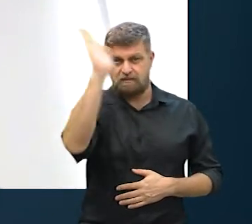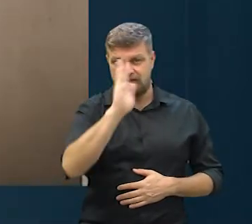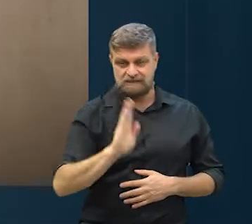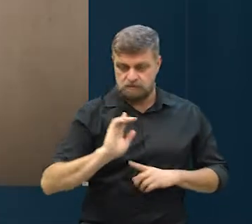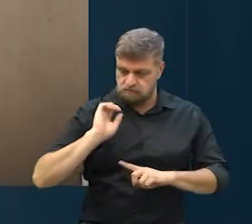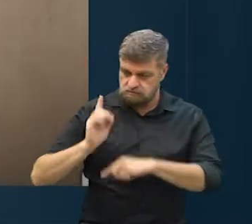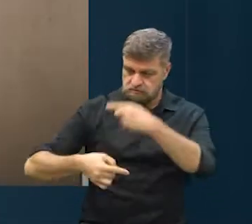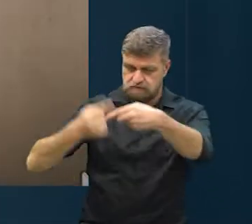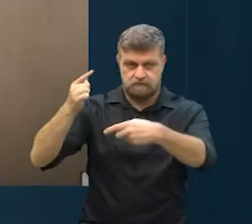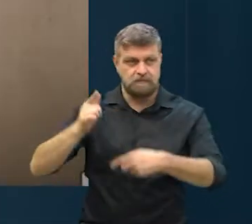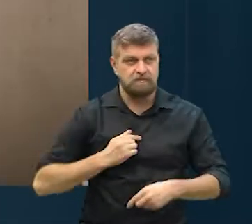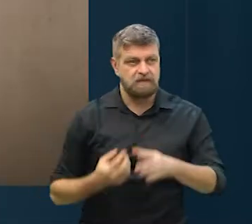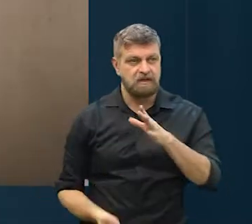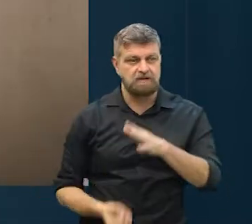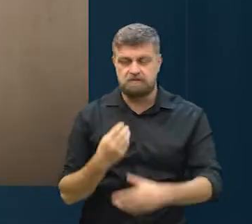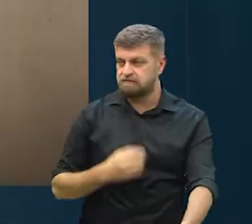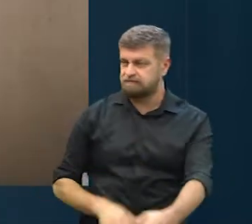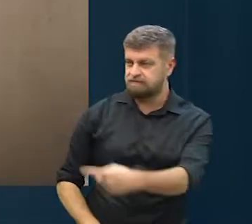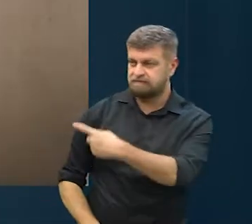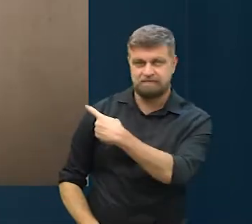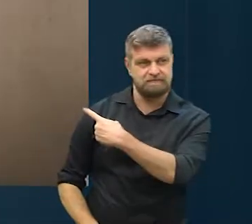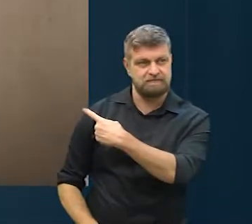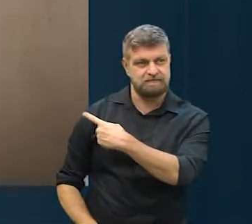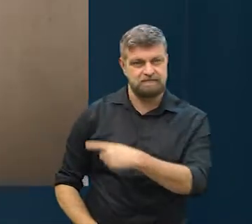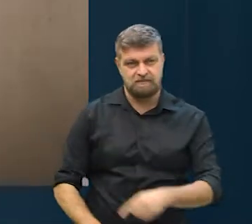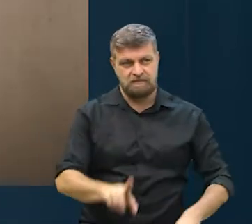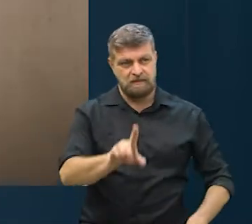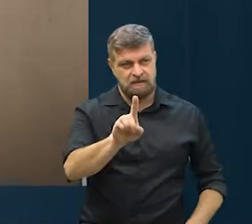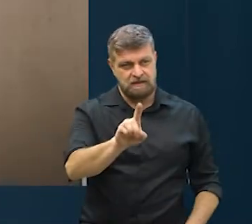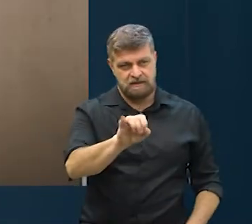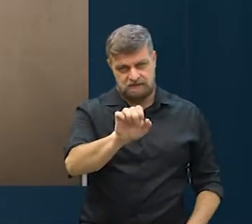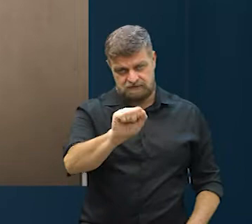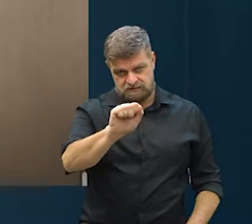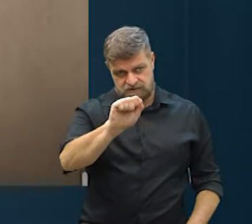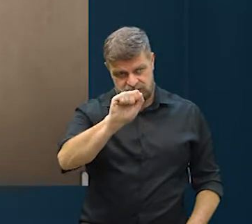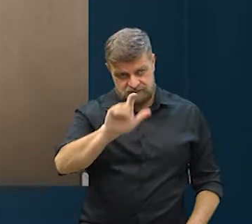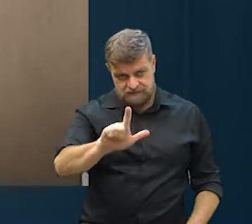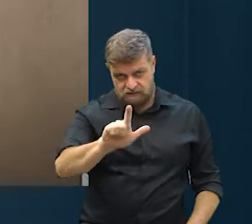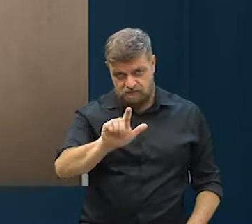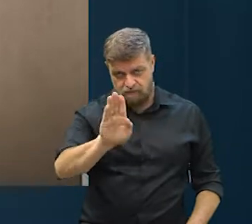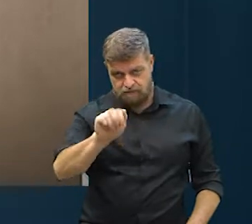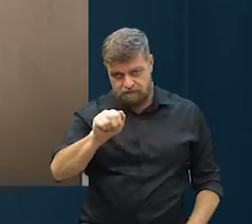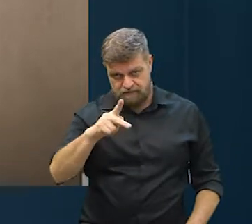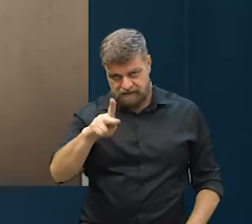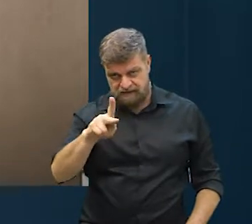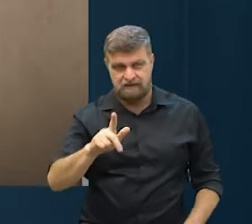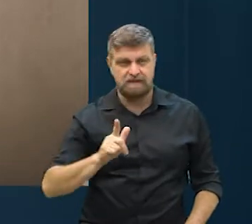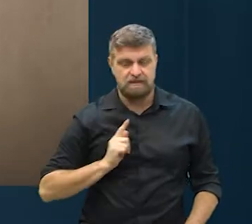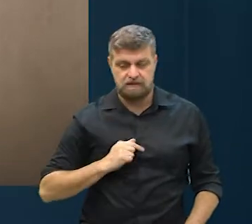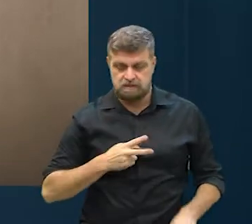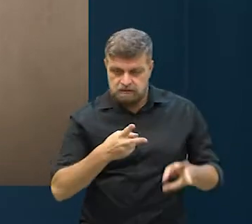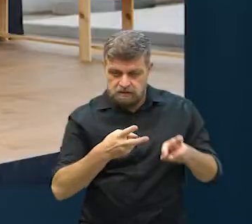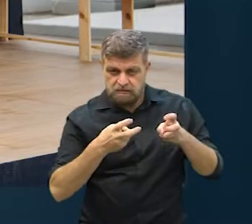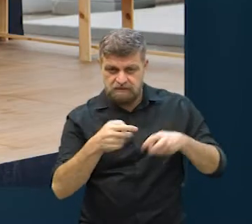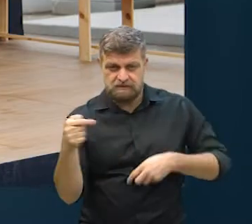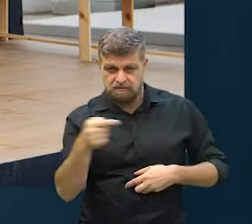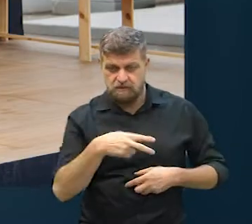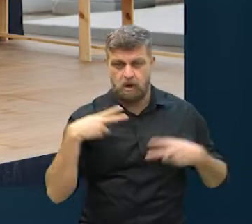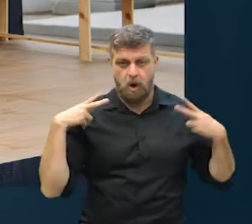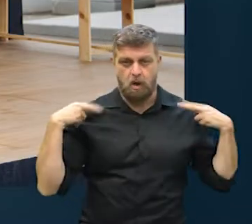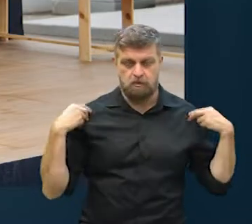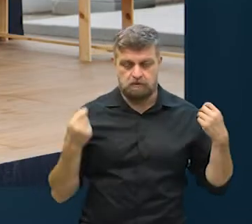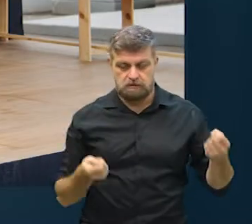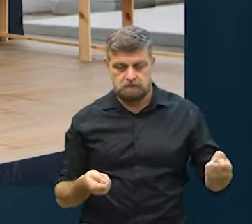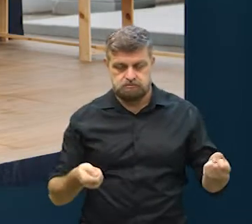inteiro, né? E daí que nasceu o Dieselbank através de muita pesquisa e estudo, né? A gente identificou que o caminhoneiro é a